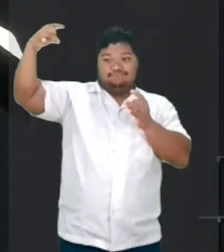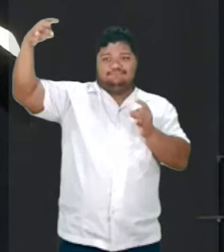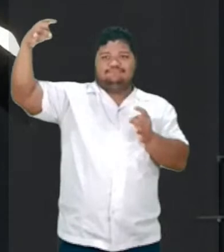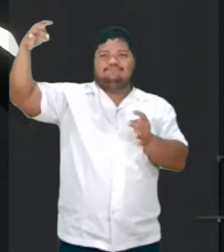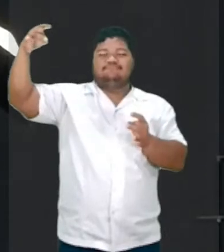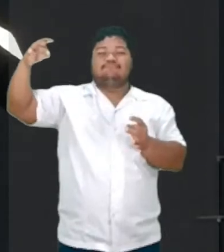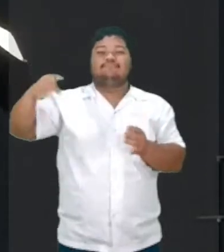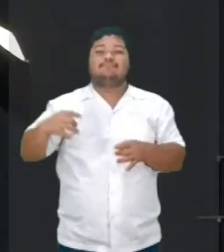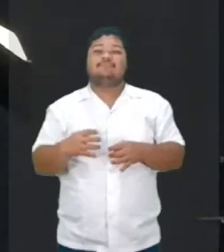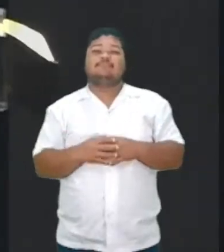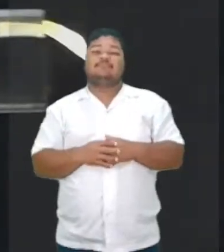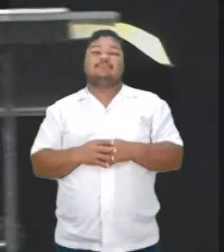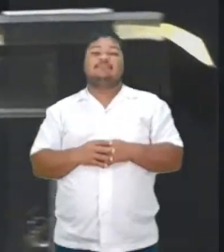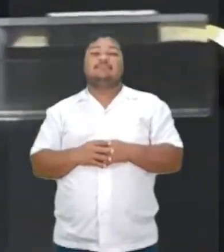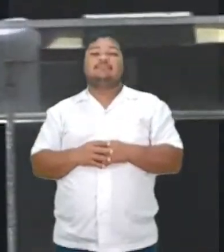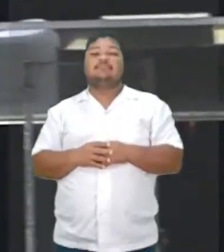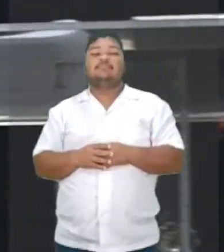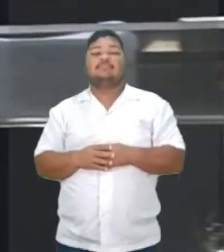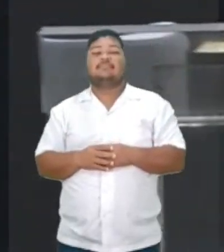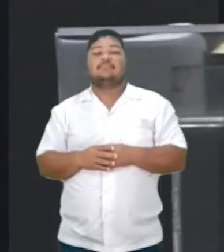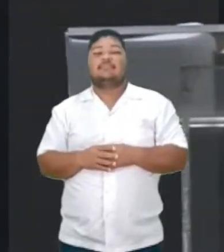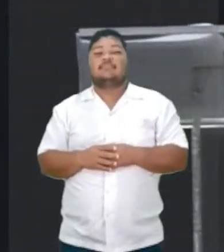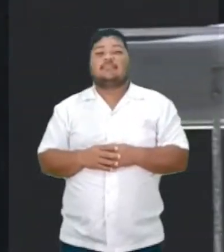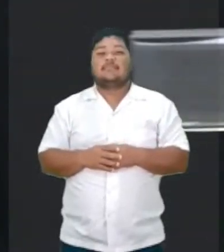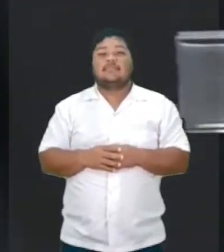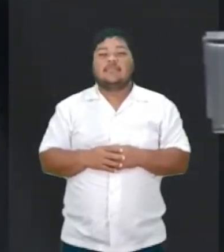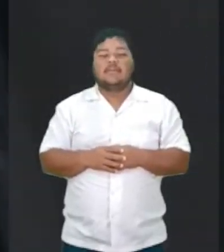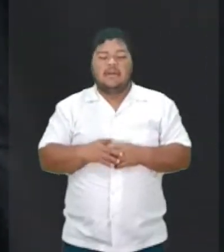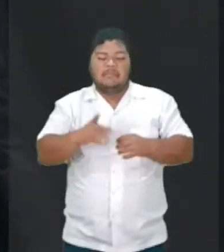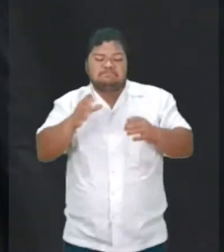Aí o Marcos Weber, ele pegou as imagens